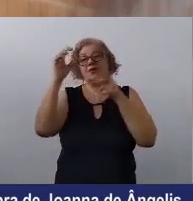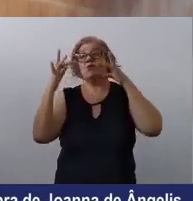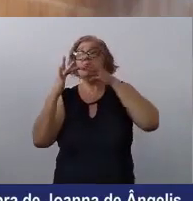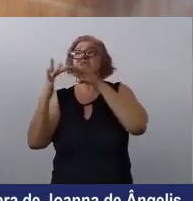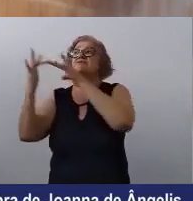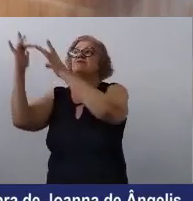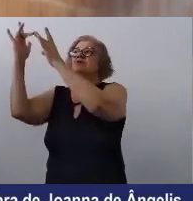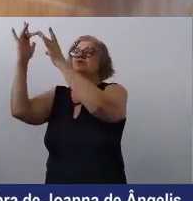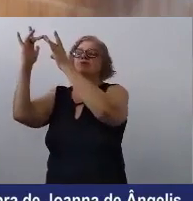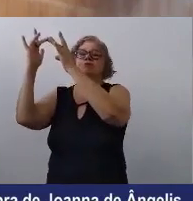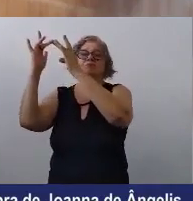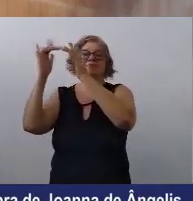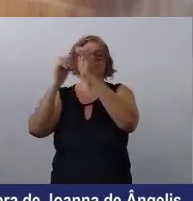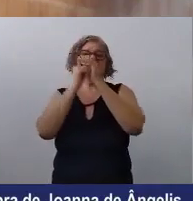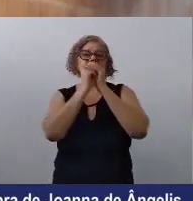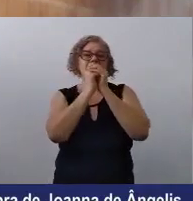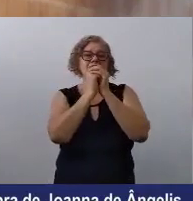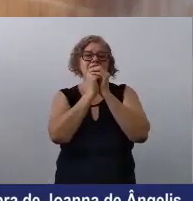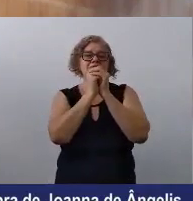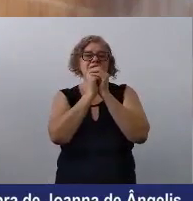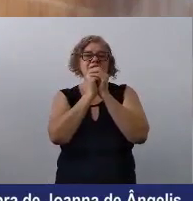pensamento.